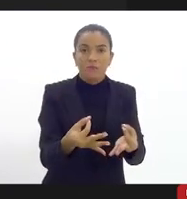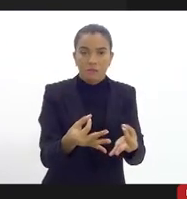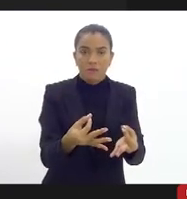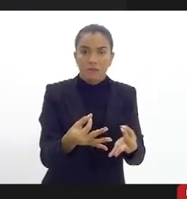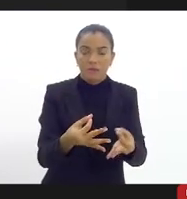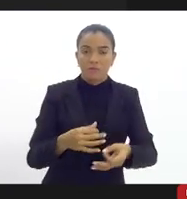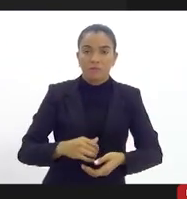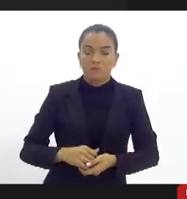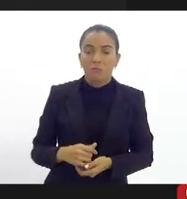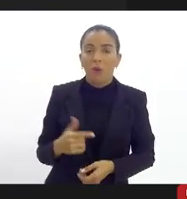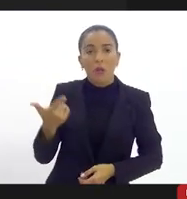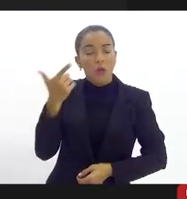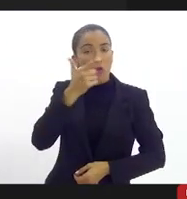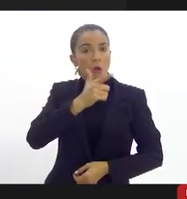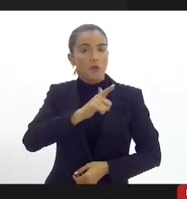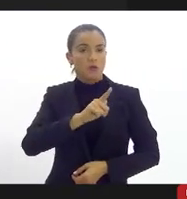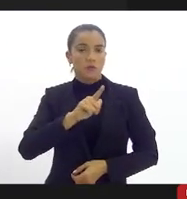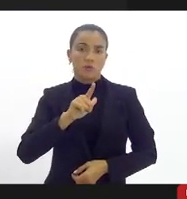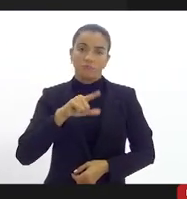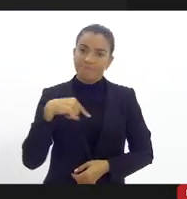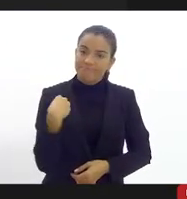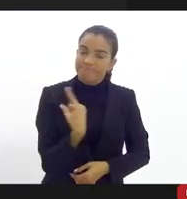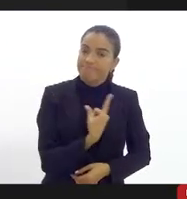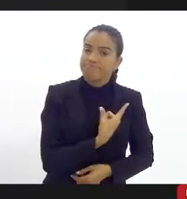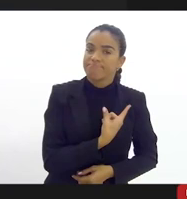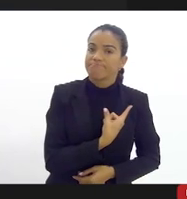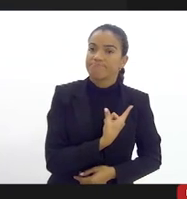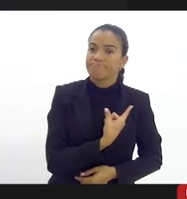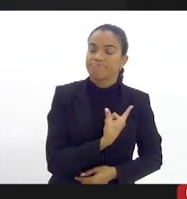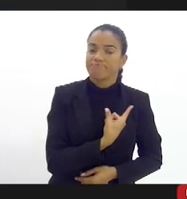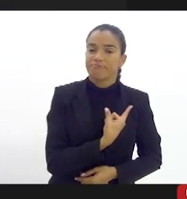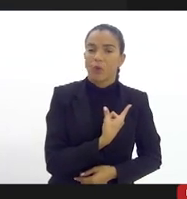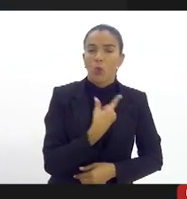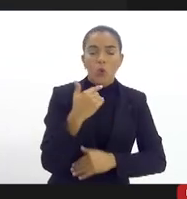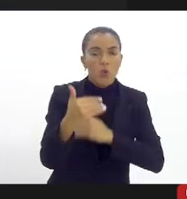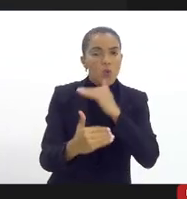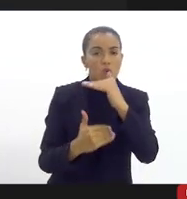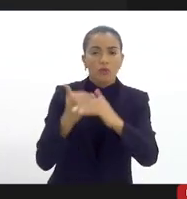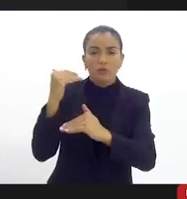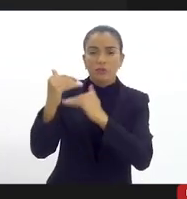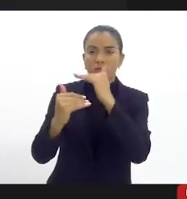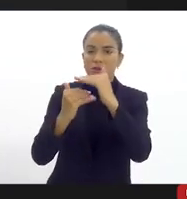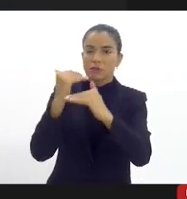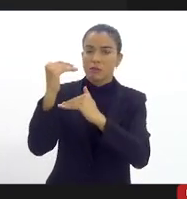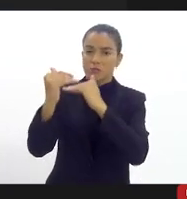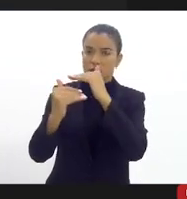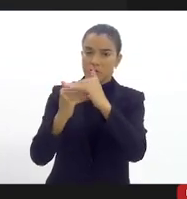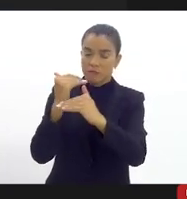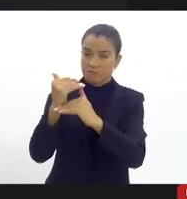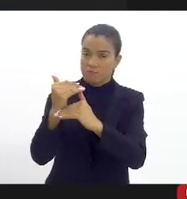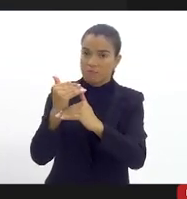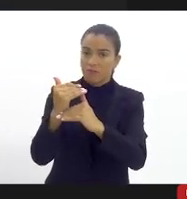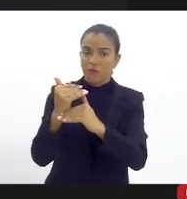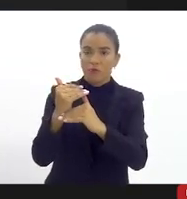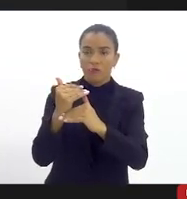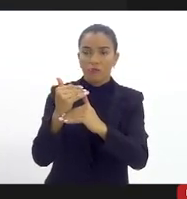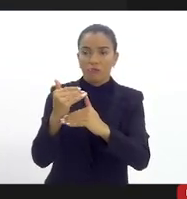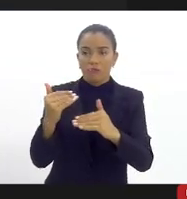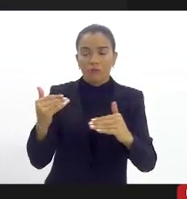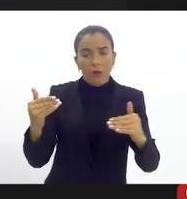para que nós possamos ter um desenvolvimento pertinente